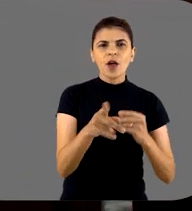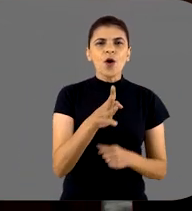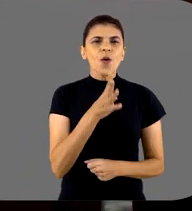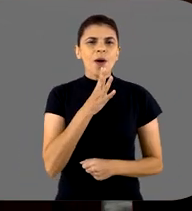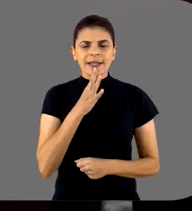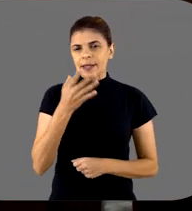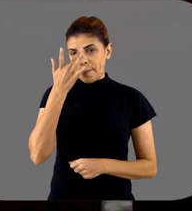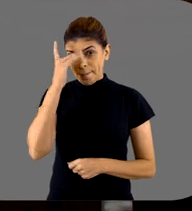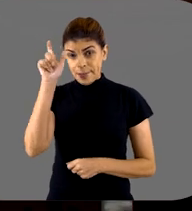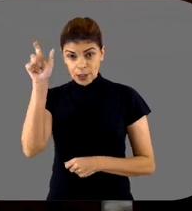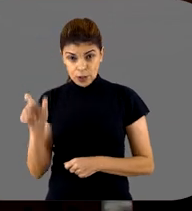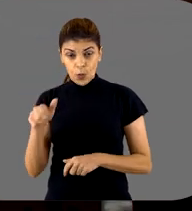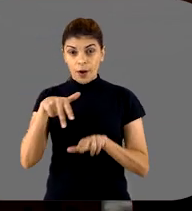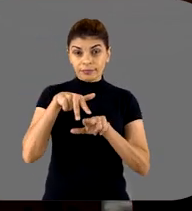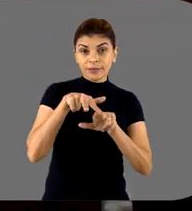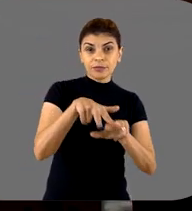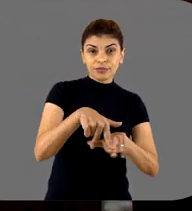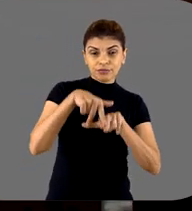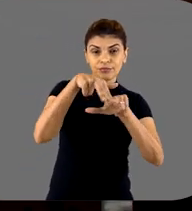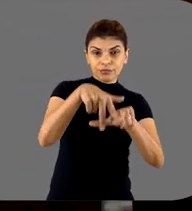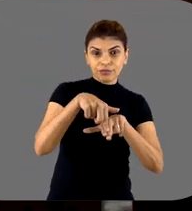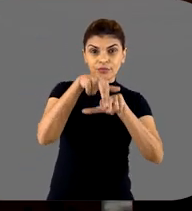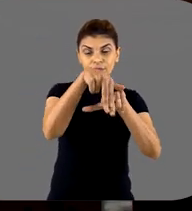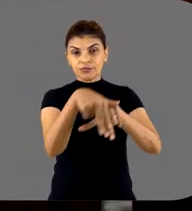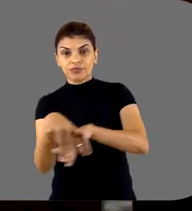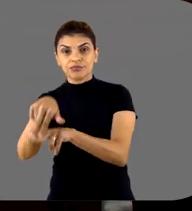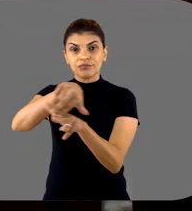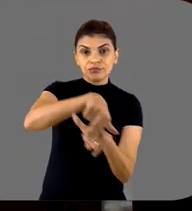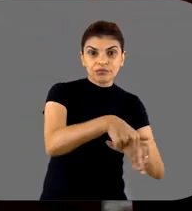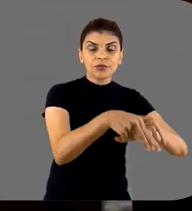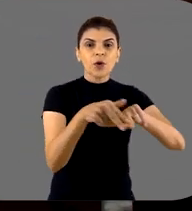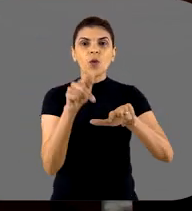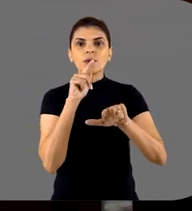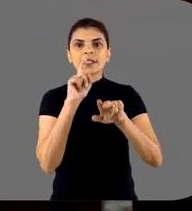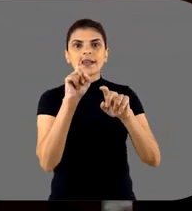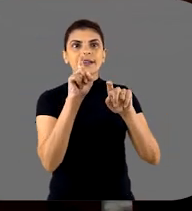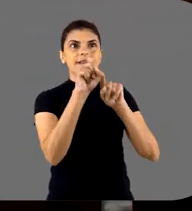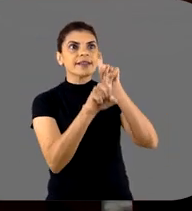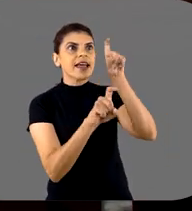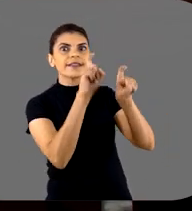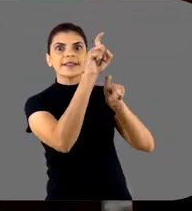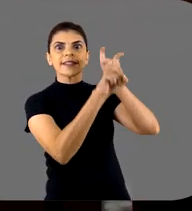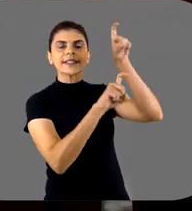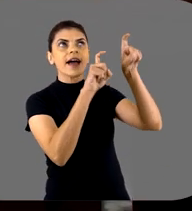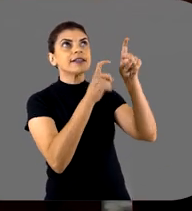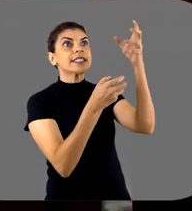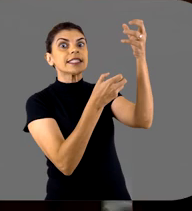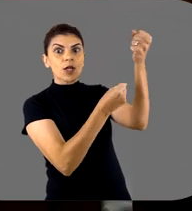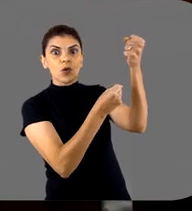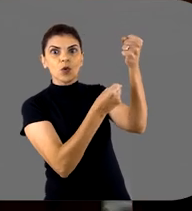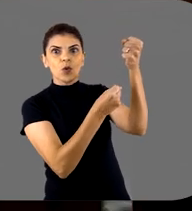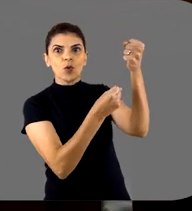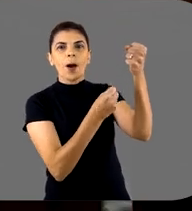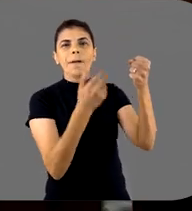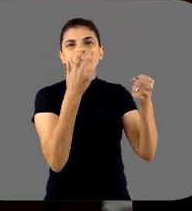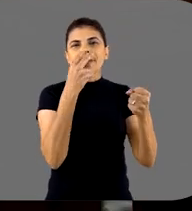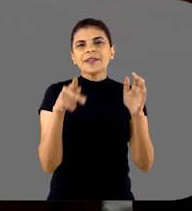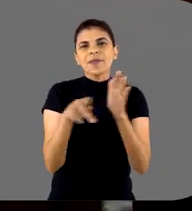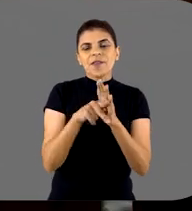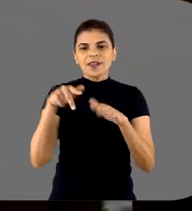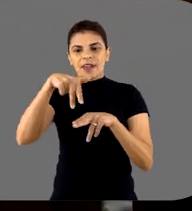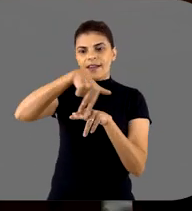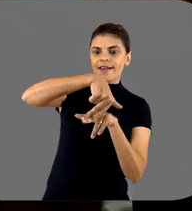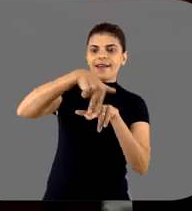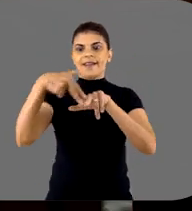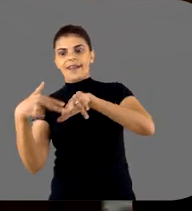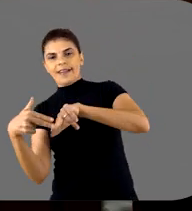Sabe quando um skatista usa uma escada para transformar ela de uma coisa de segurança, onde você se segura, numa